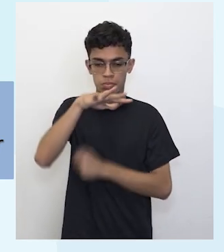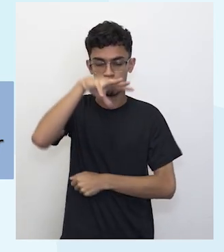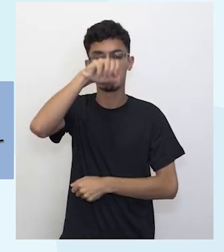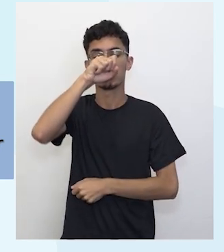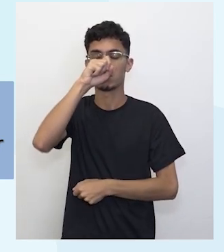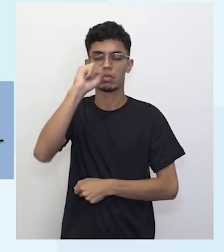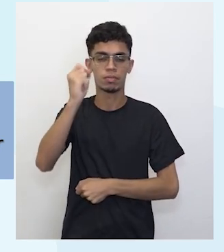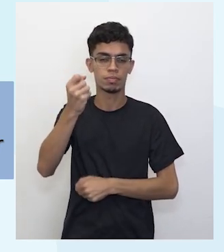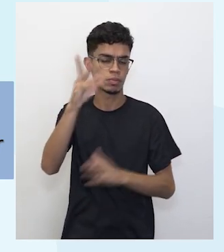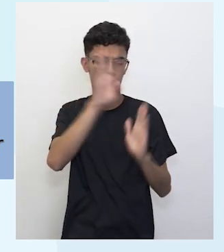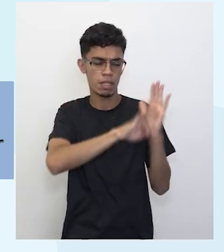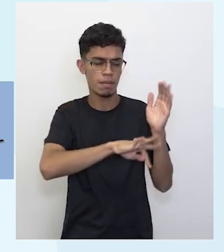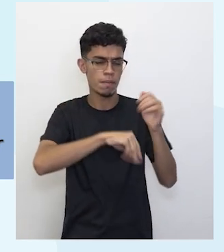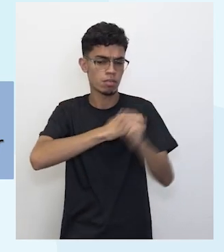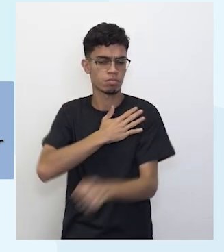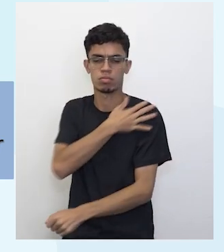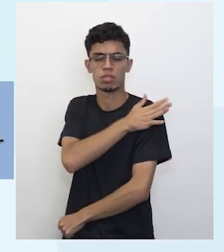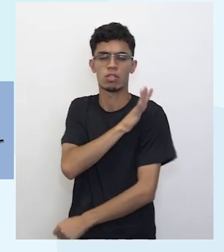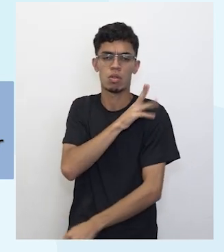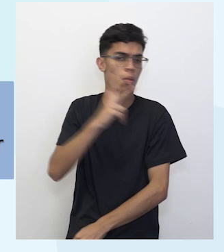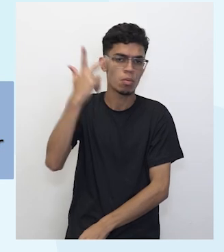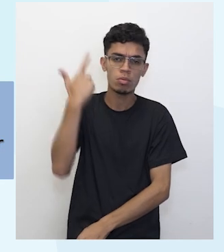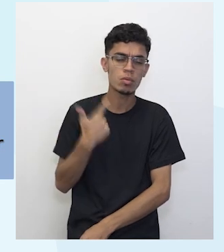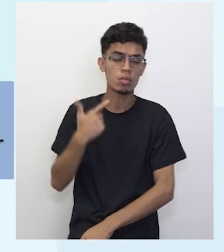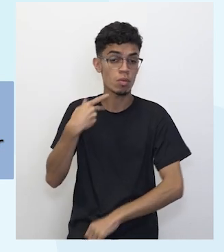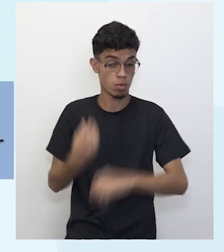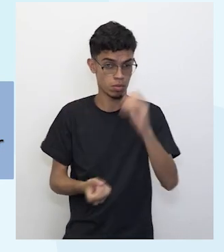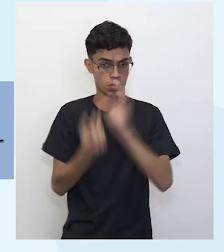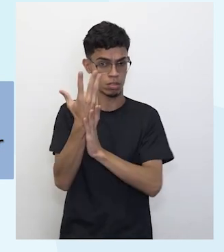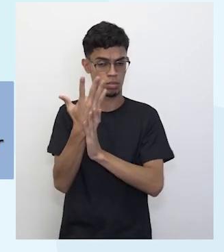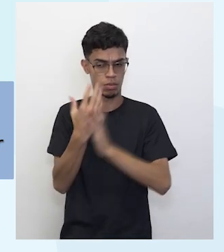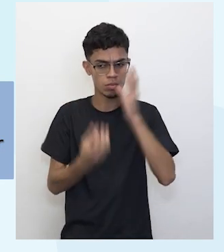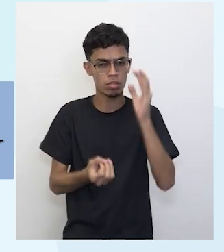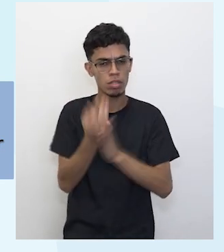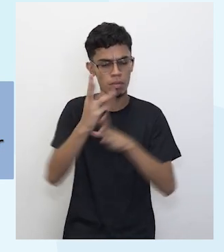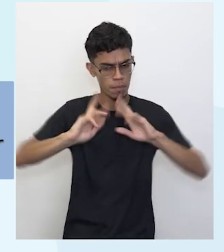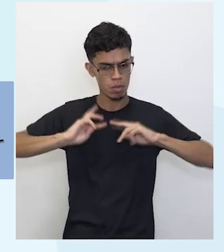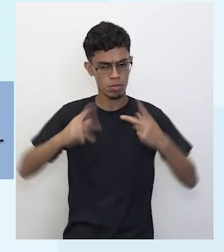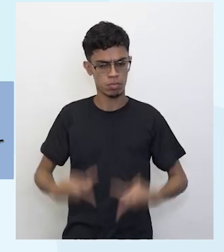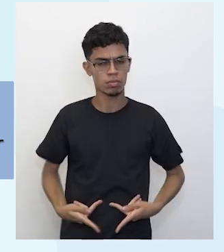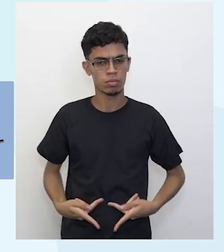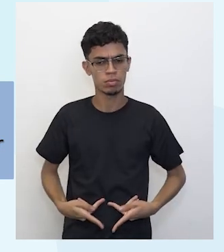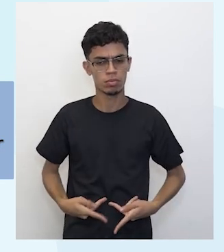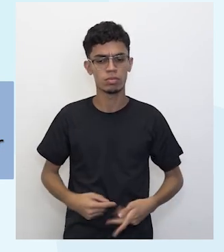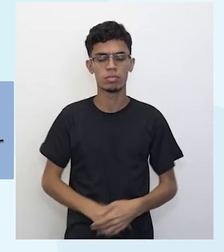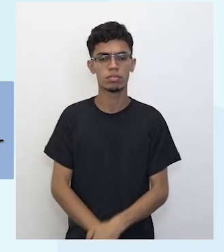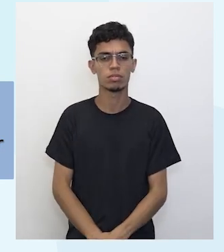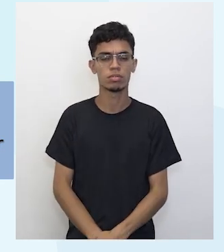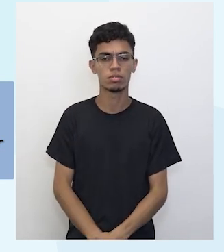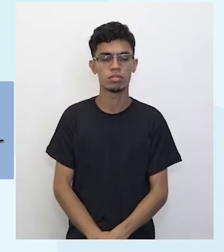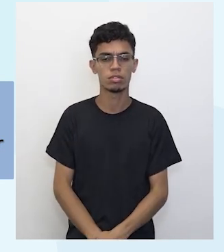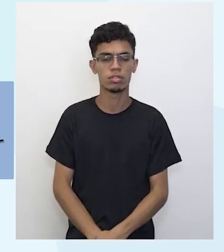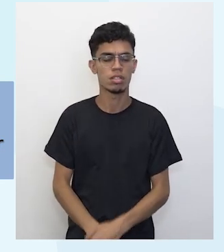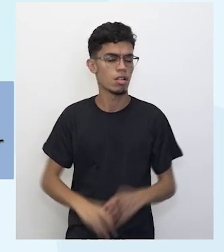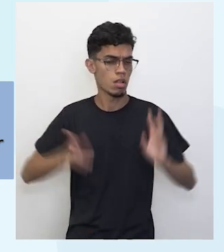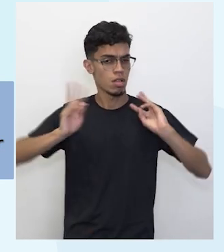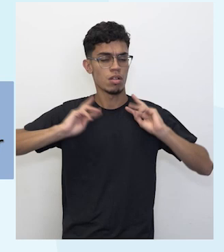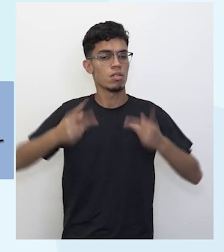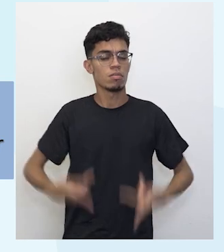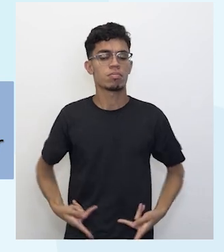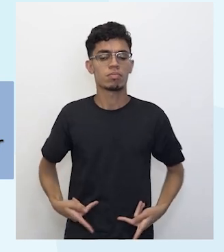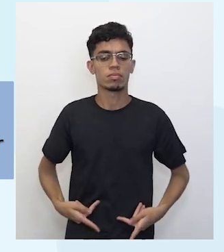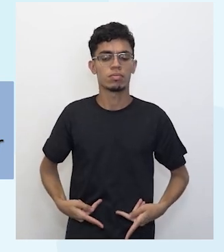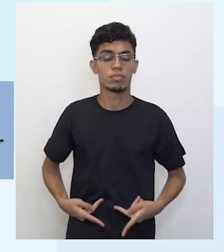textos, dos preconceitos, eles não são naturais, são construídos, produzidos pelos seres humanos. E como são produzidos, eles podem